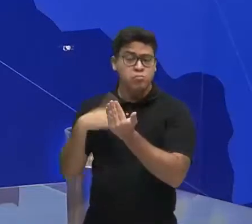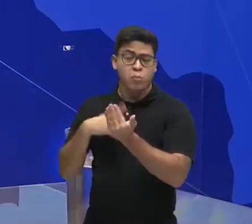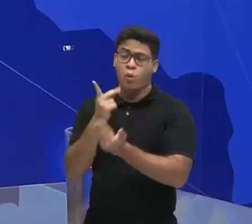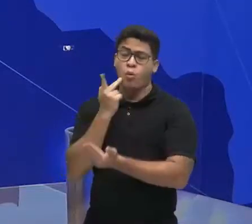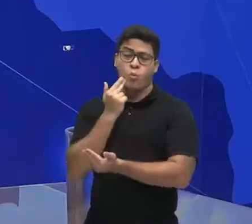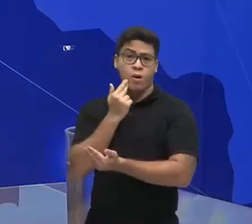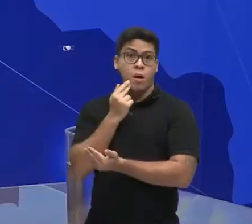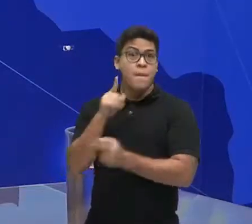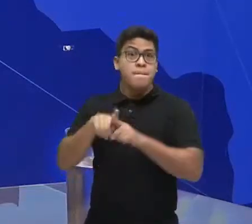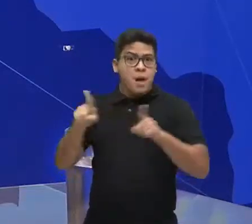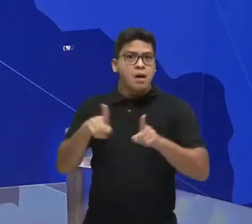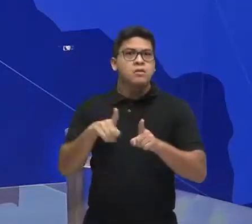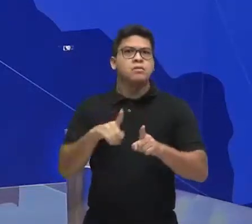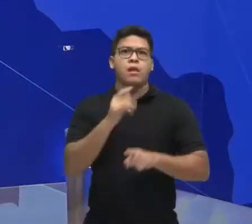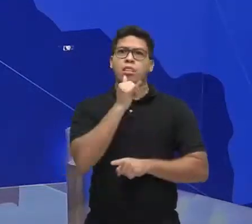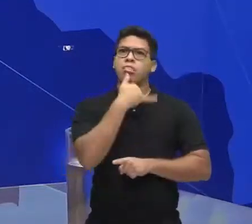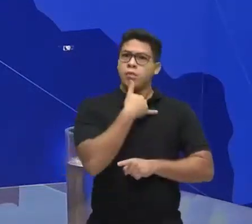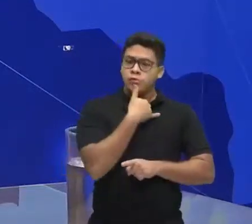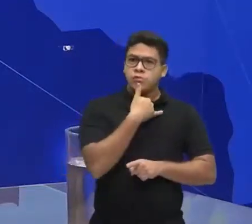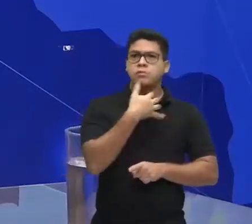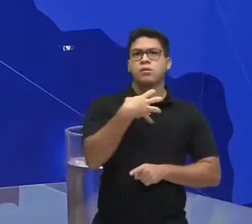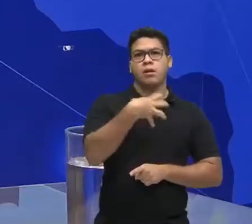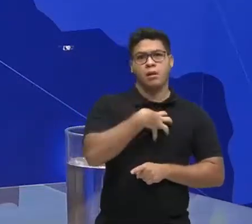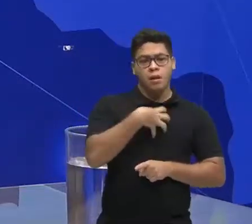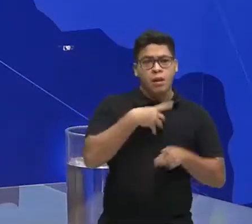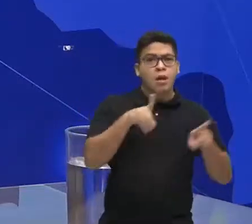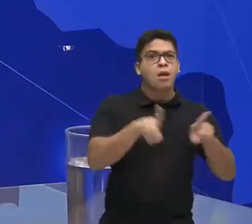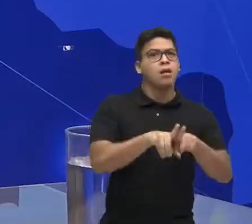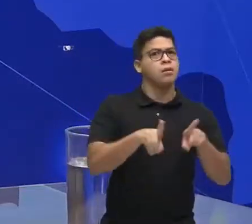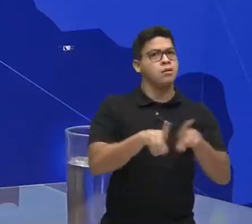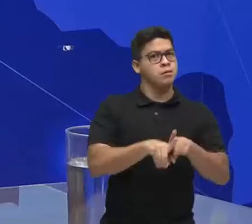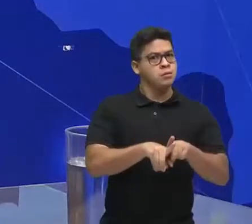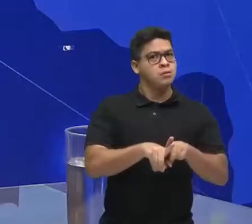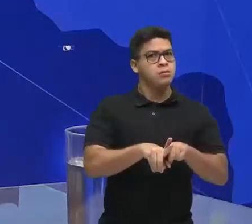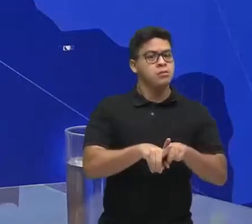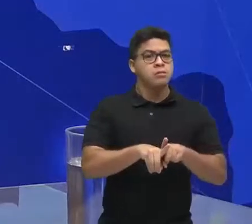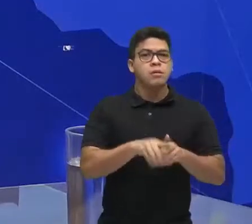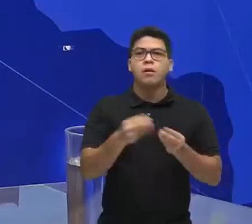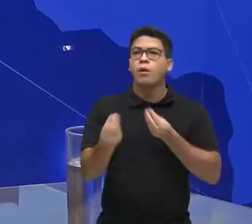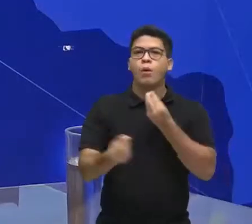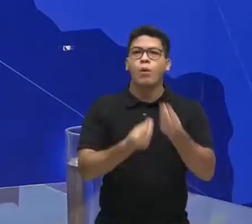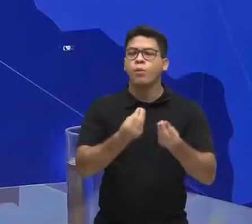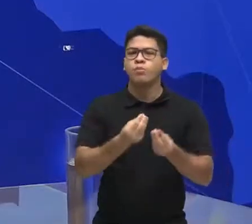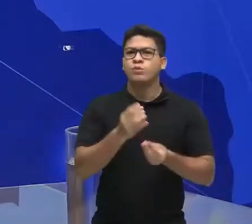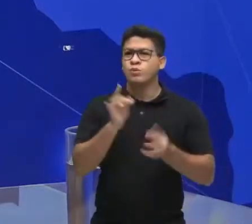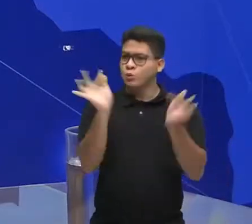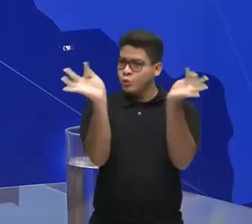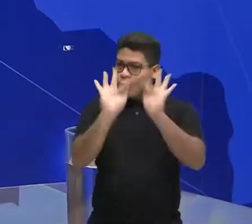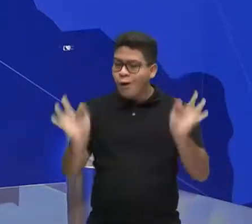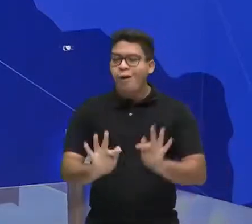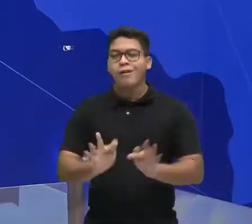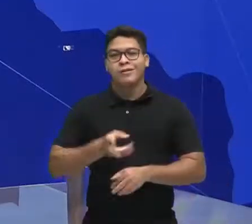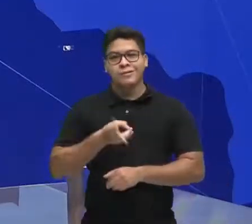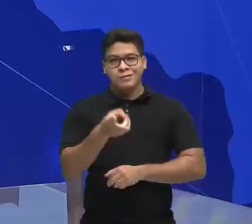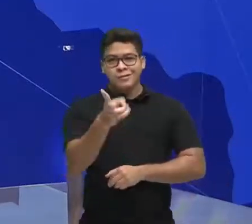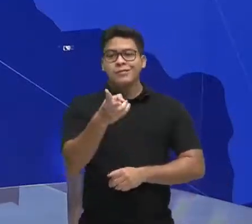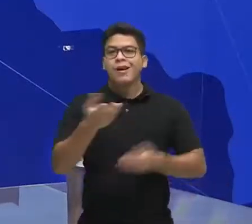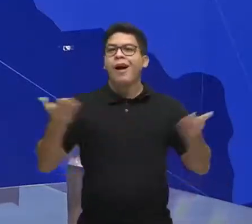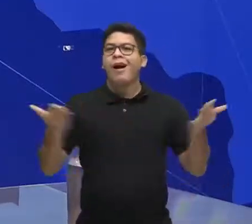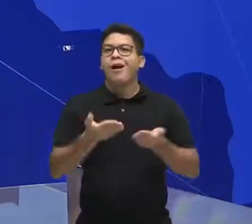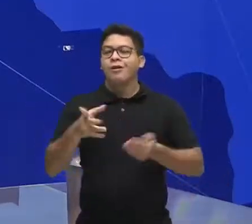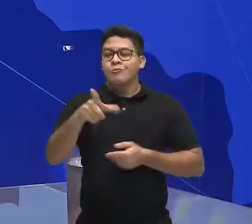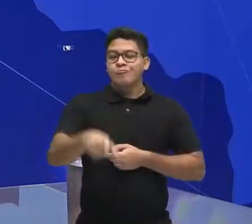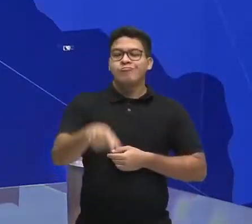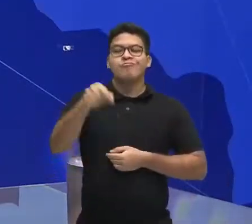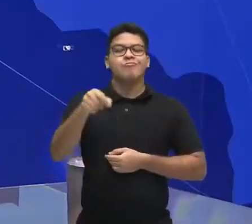eximo deles, e não penso que a partir de hoje vou experimentar só felicidade, só alegria. Que bom seria